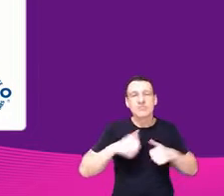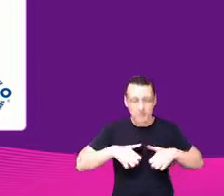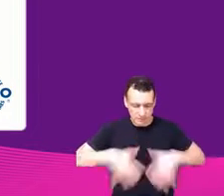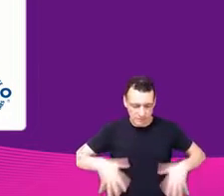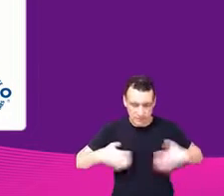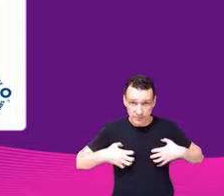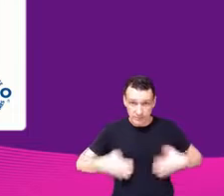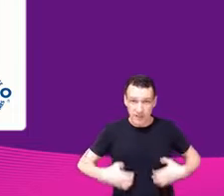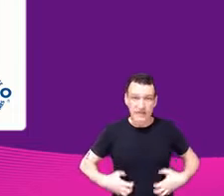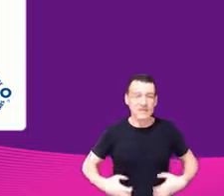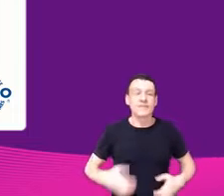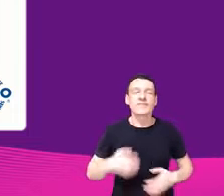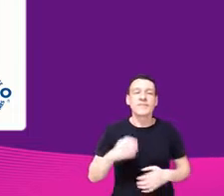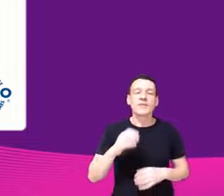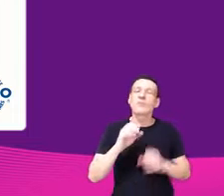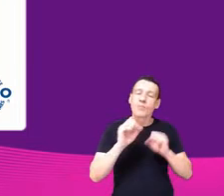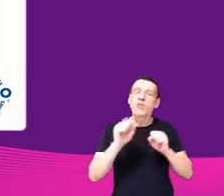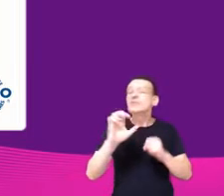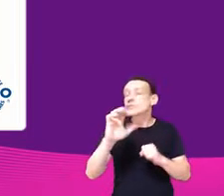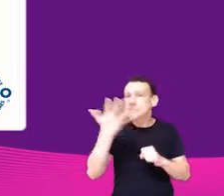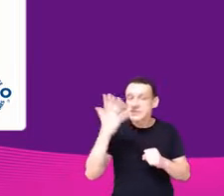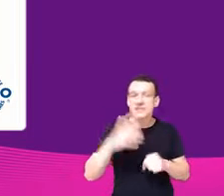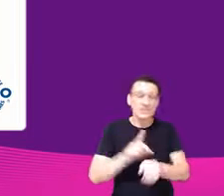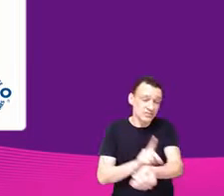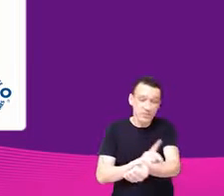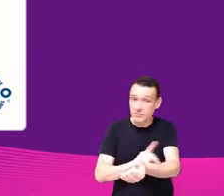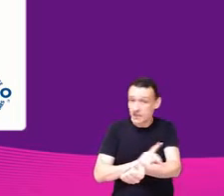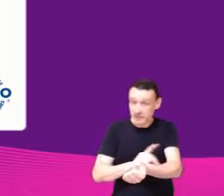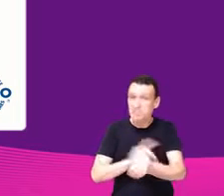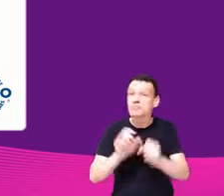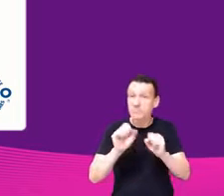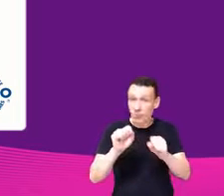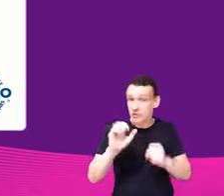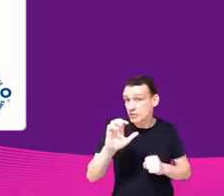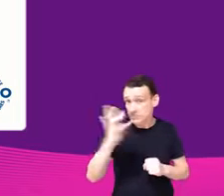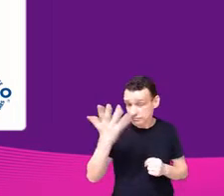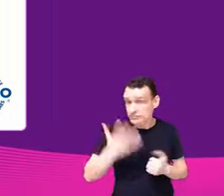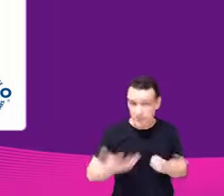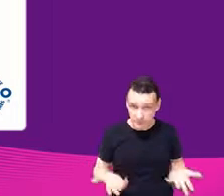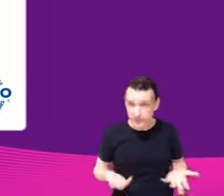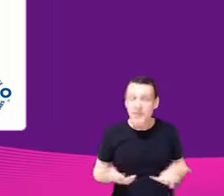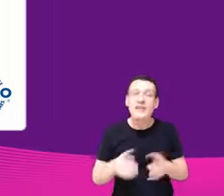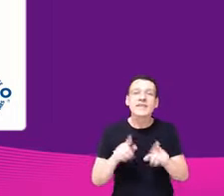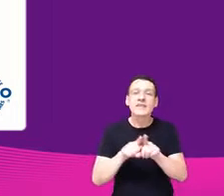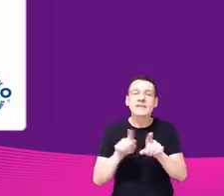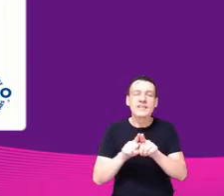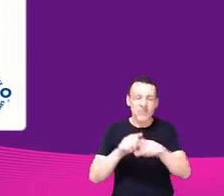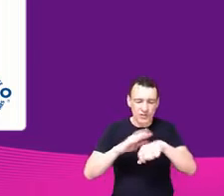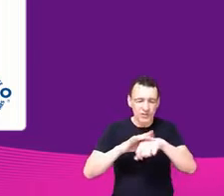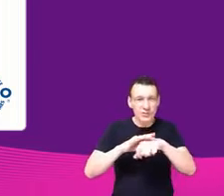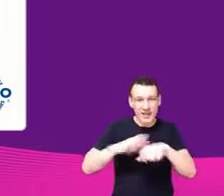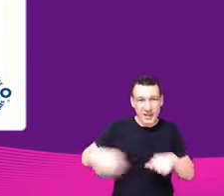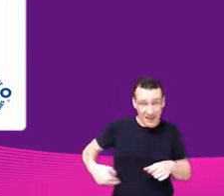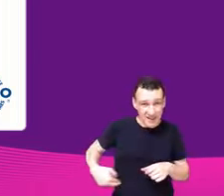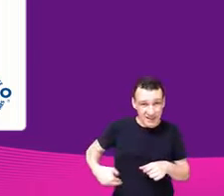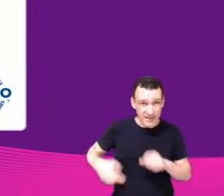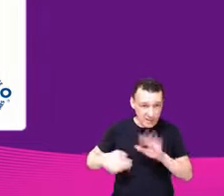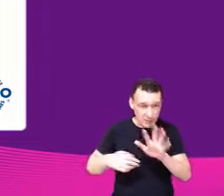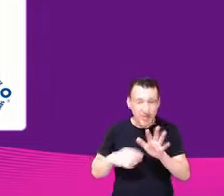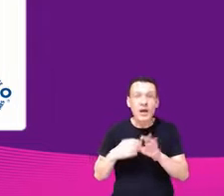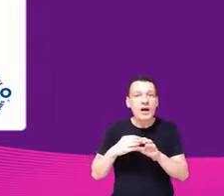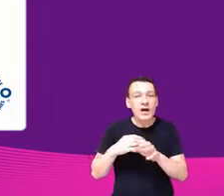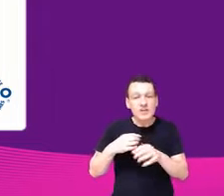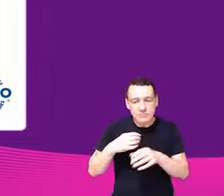aumenta o risco de doença periférica e a doença renal crônica multiplica ainda mais, né? Do ponto